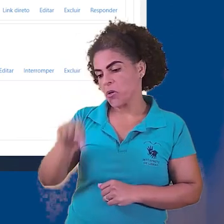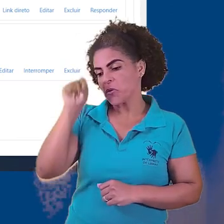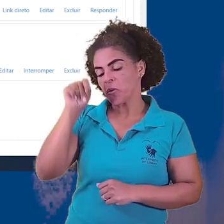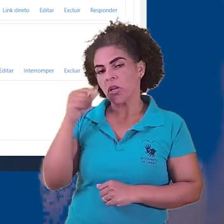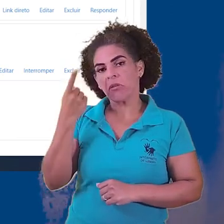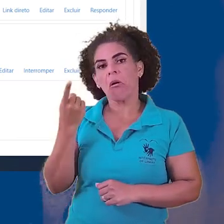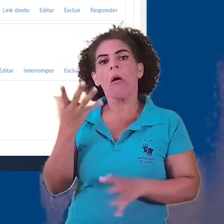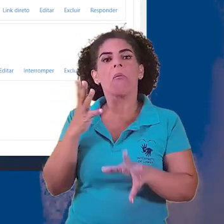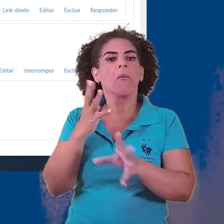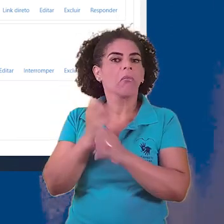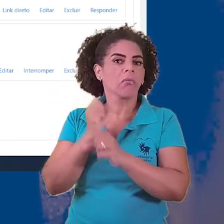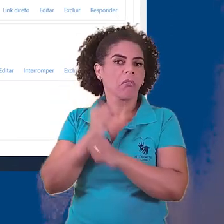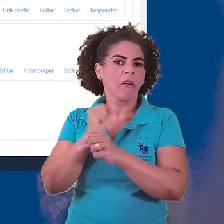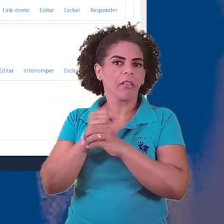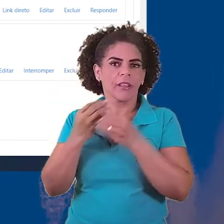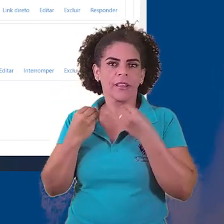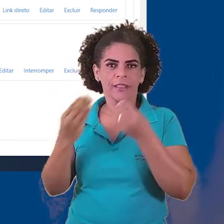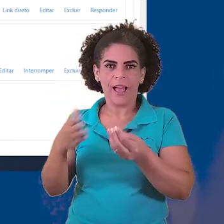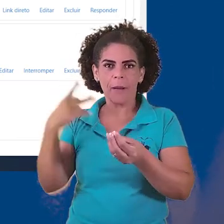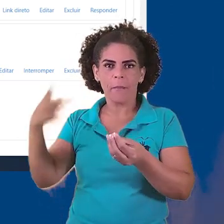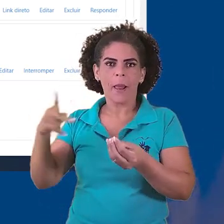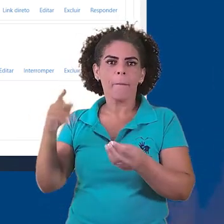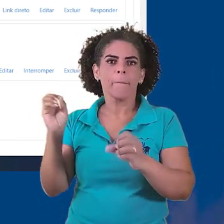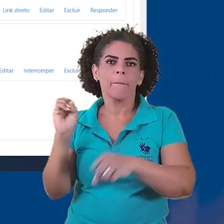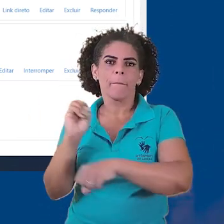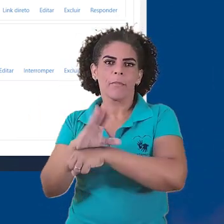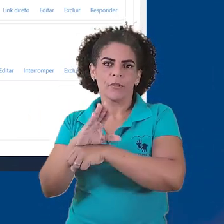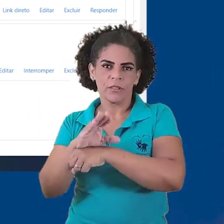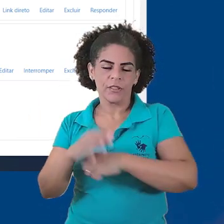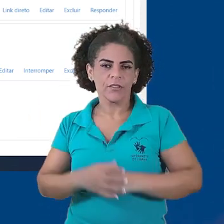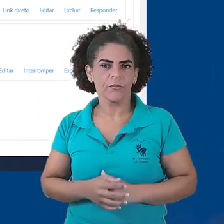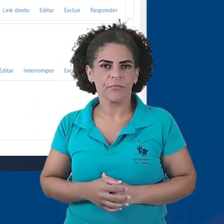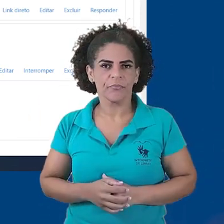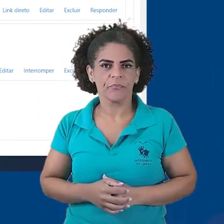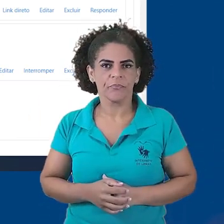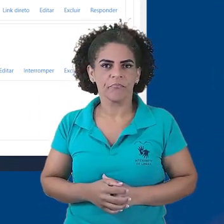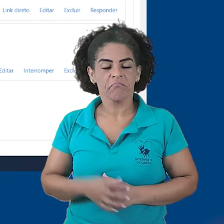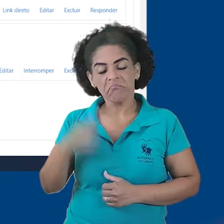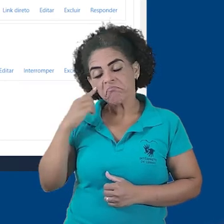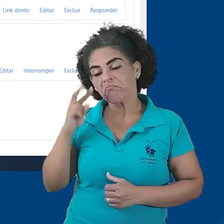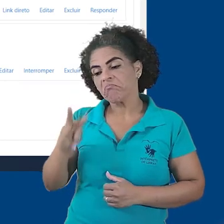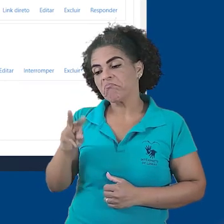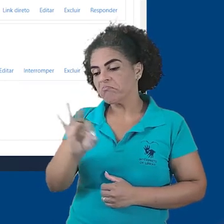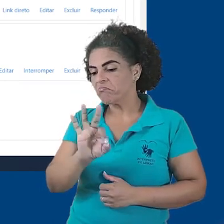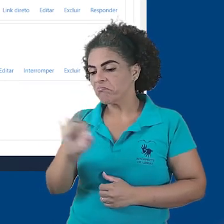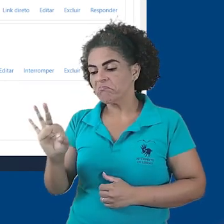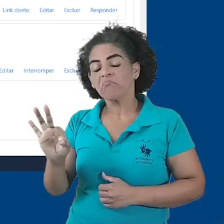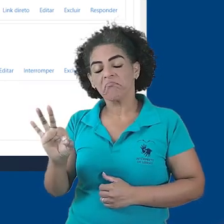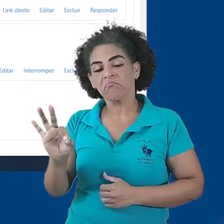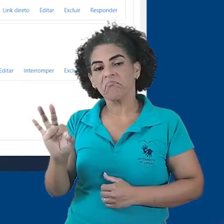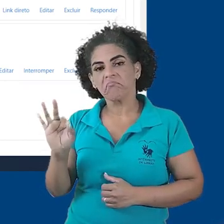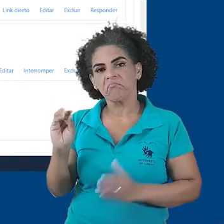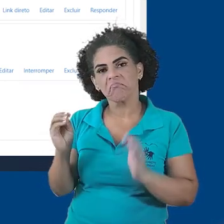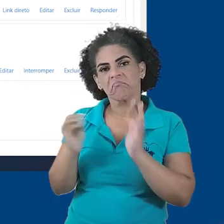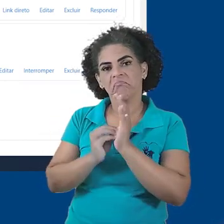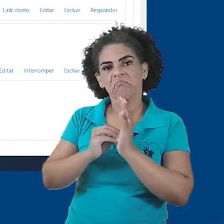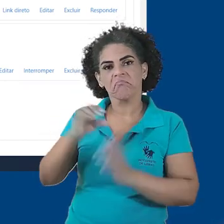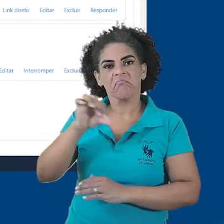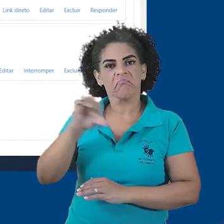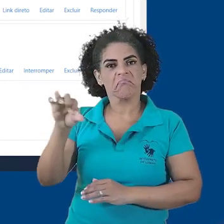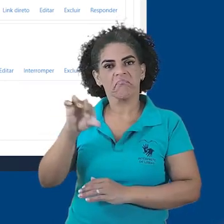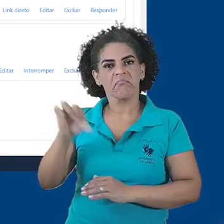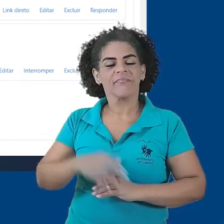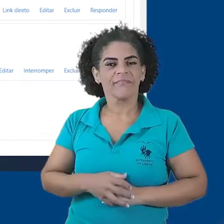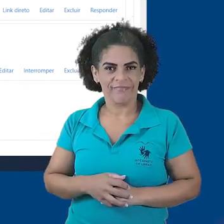eu vou poder escolher uma nota para essa postagem. Dizer que essa postagem foi ótima.